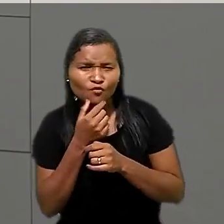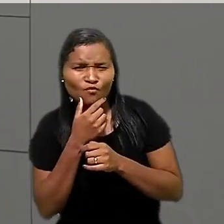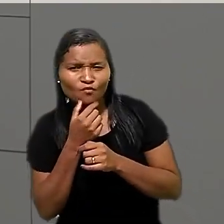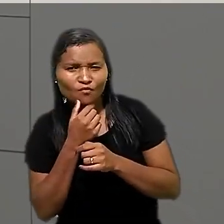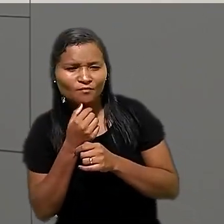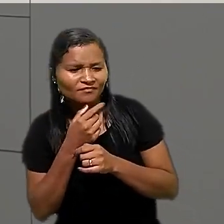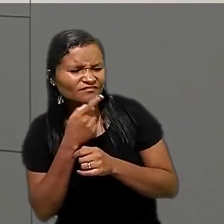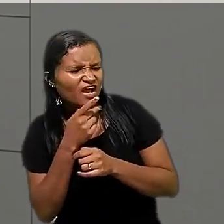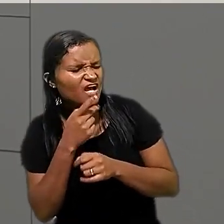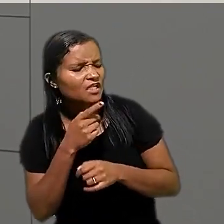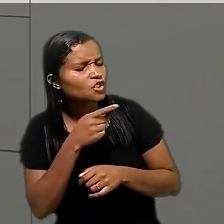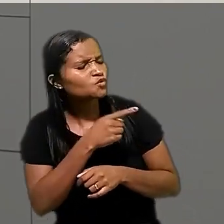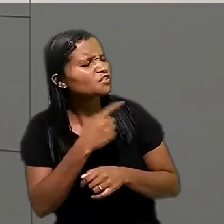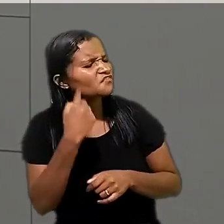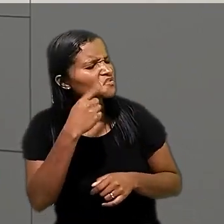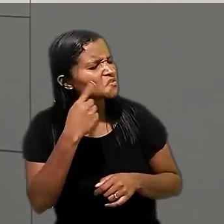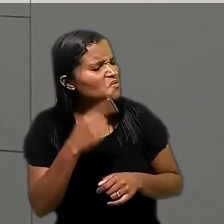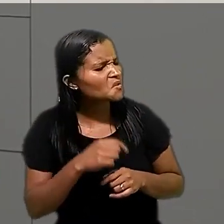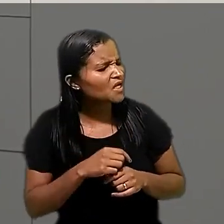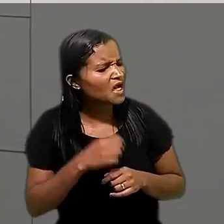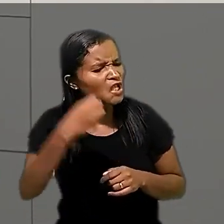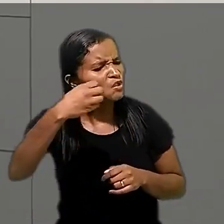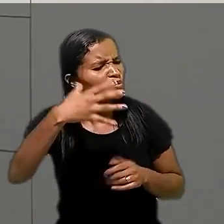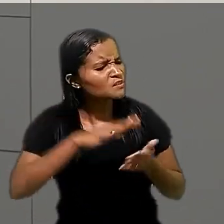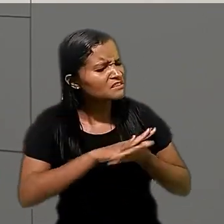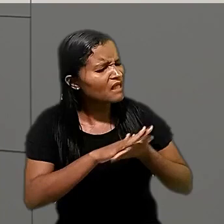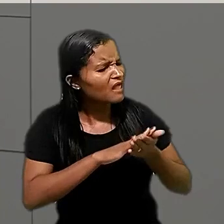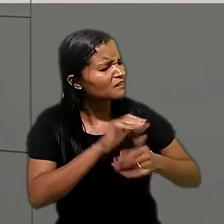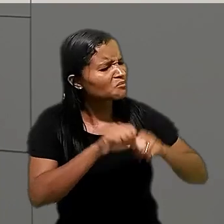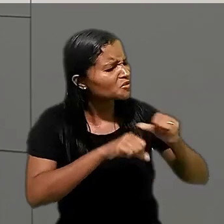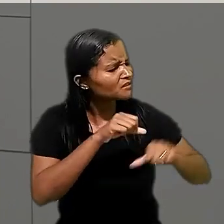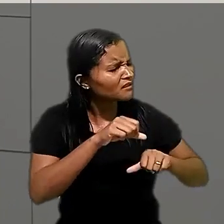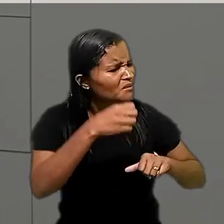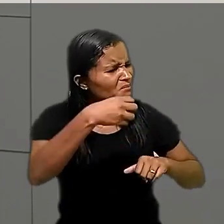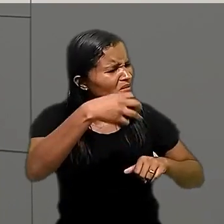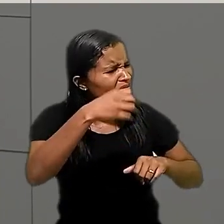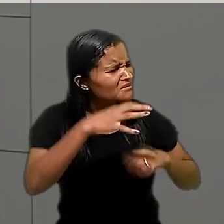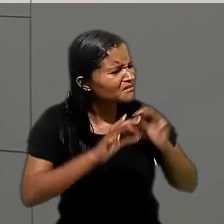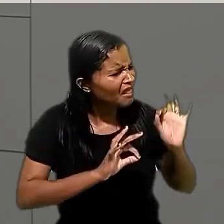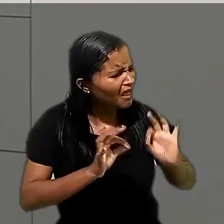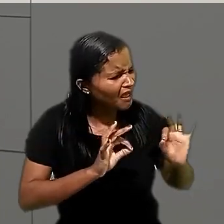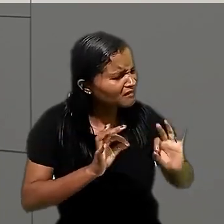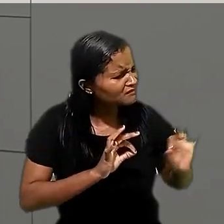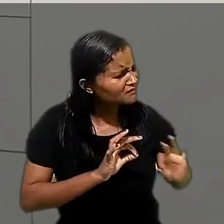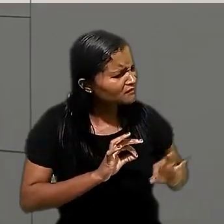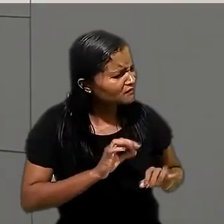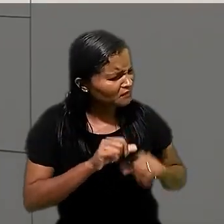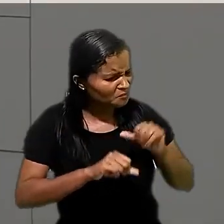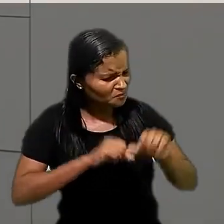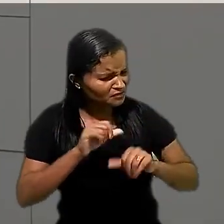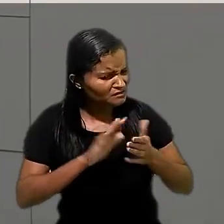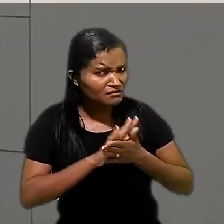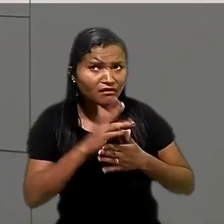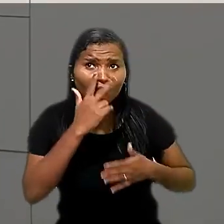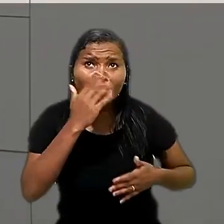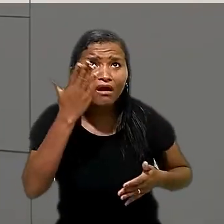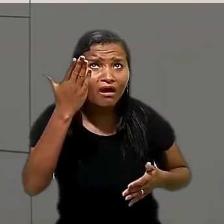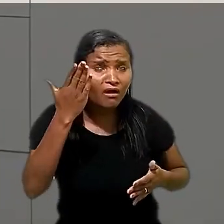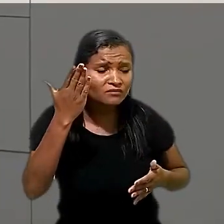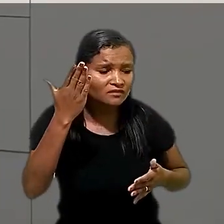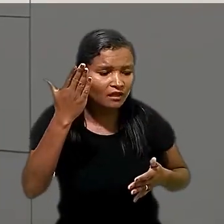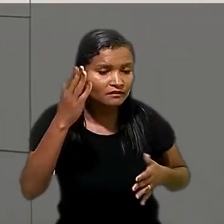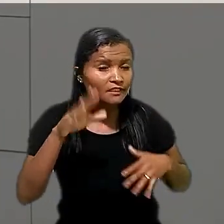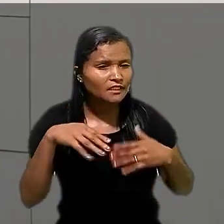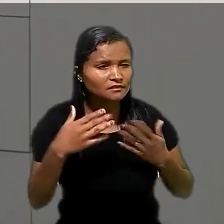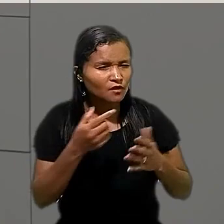de forma pensar que ela está ficando louca que a luz não está mudando ela não está piscando e que ela não tá tendo nenhuma alteração e dessa